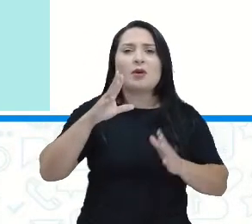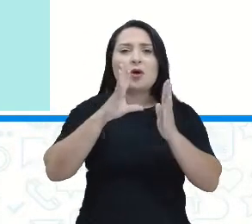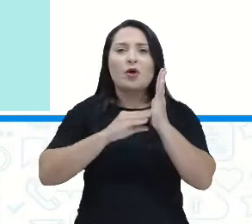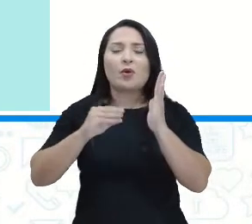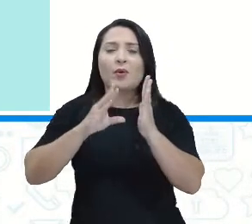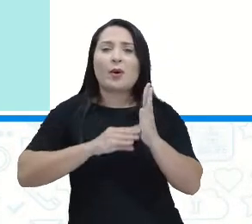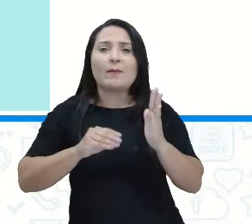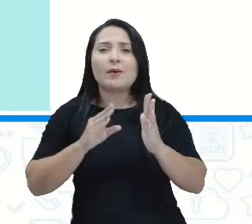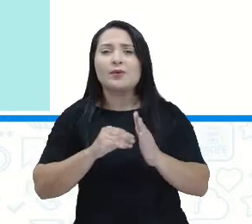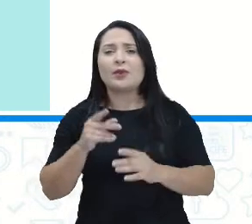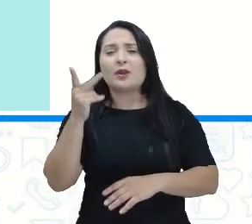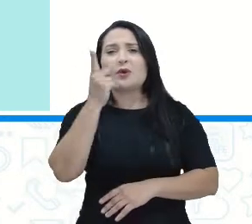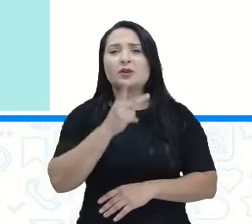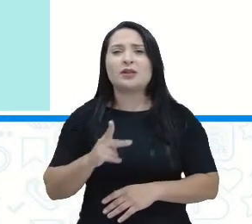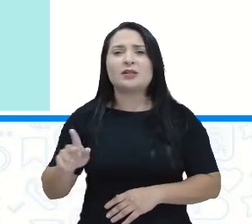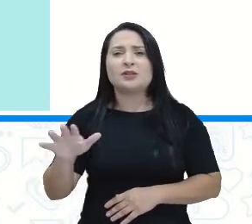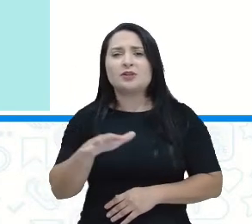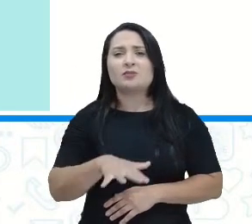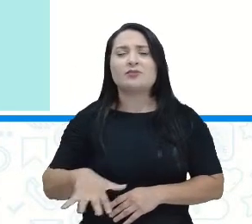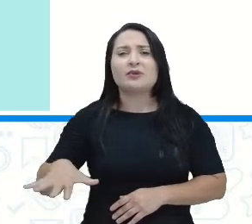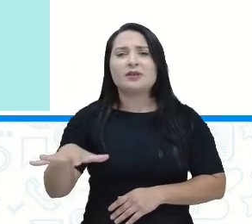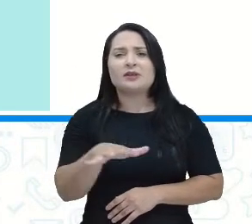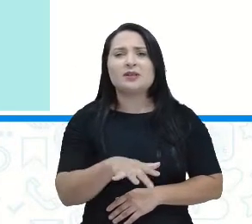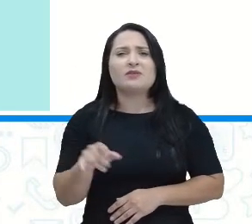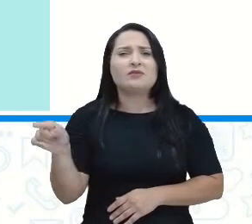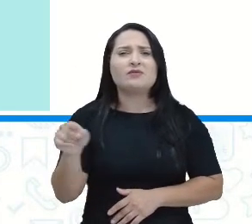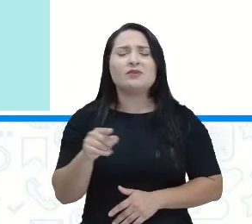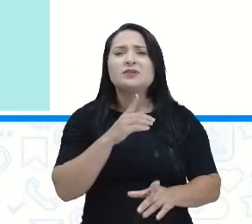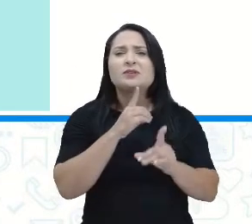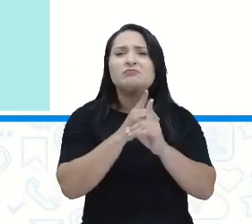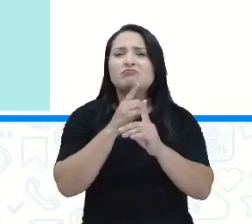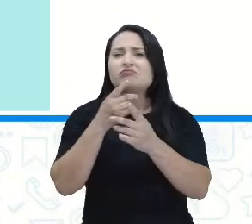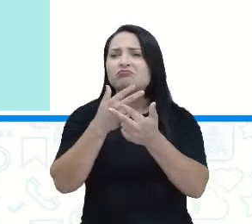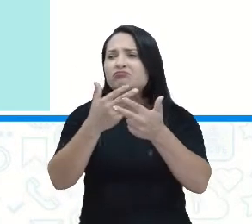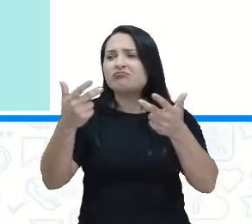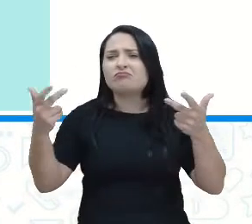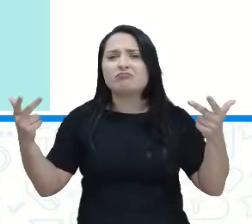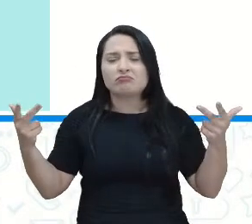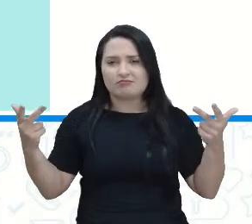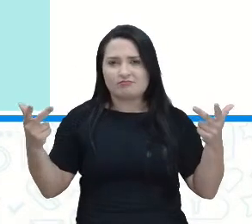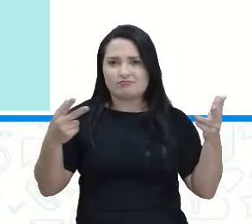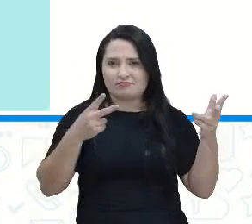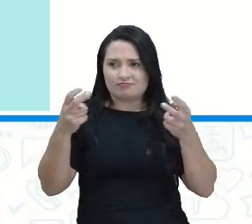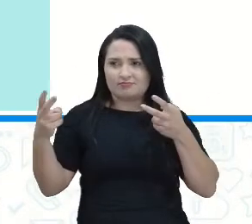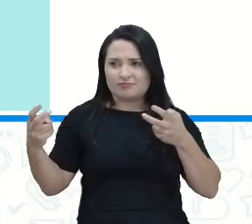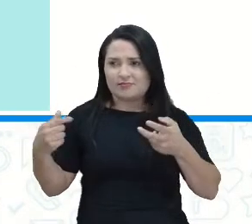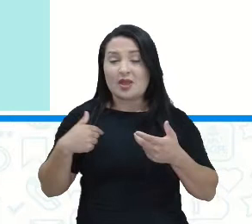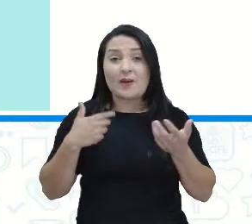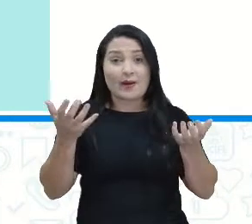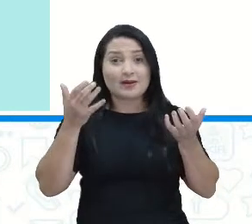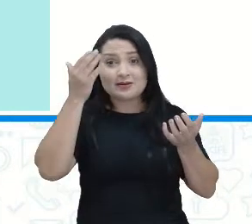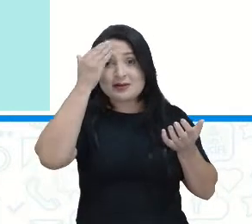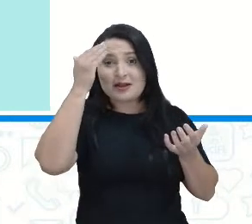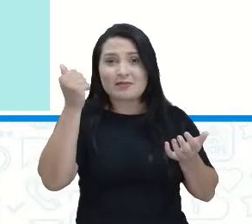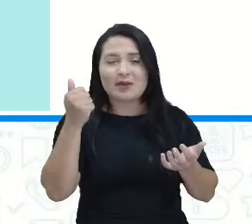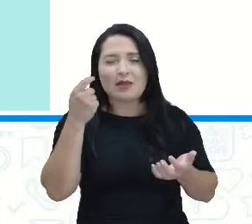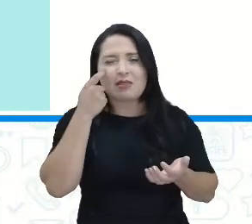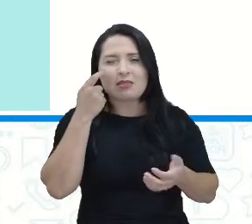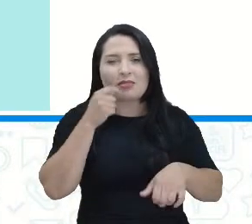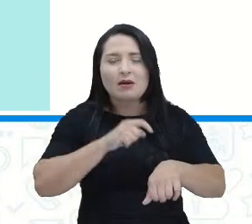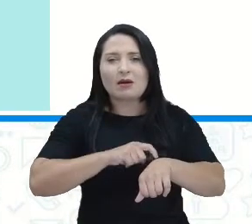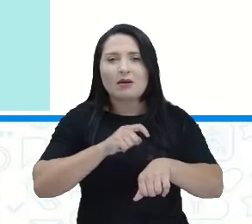figuras espaciais. Será que vocês vão encontrar muita coisa? Eu vou querer saber. Olha o tempo